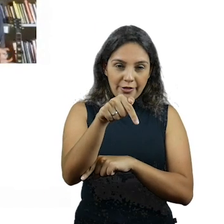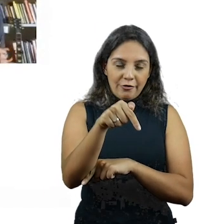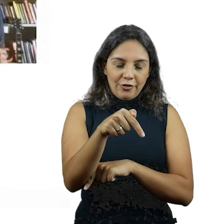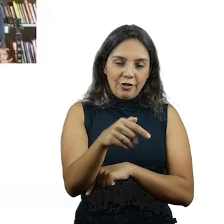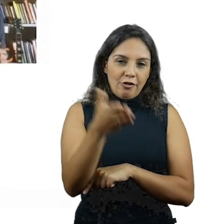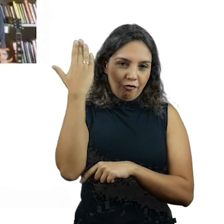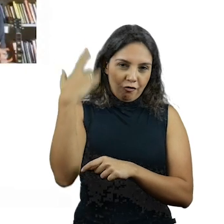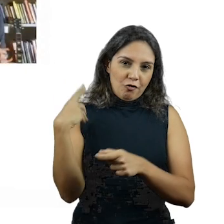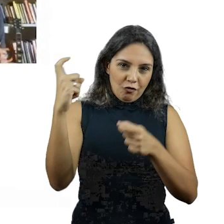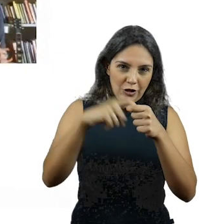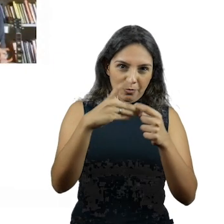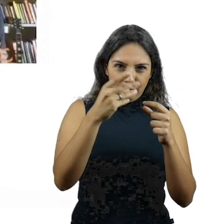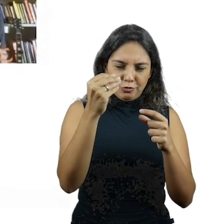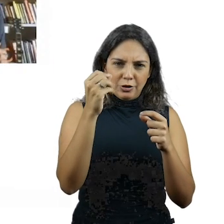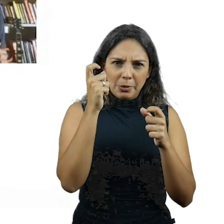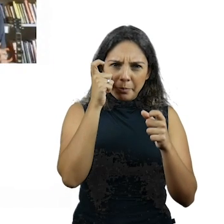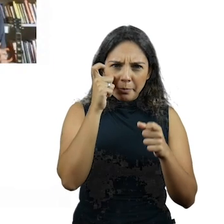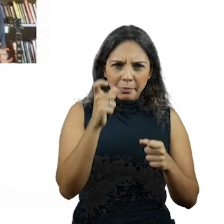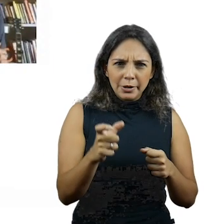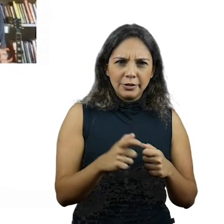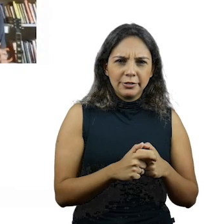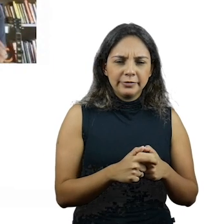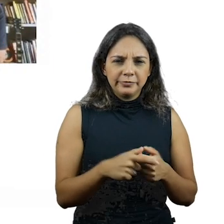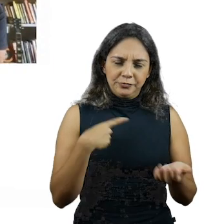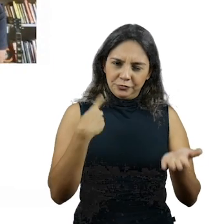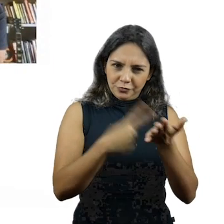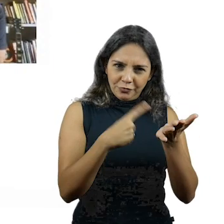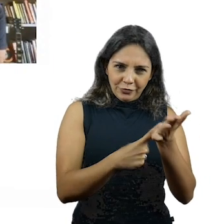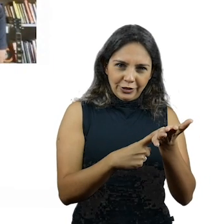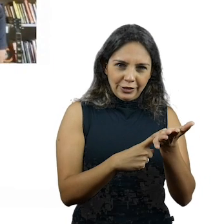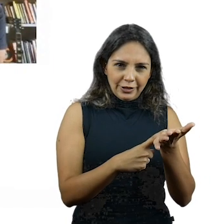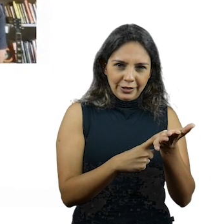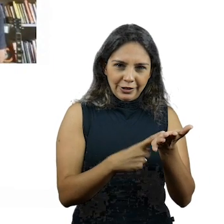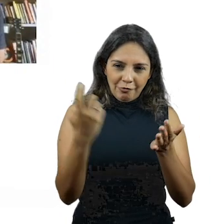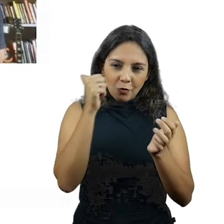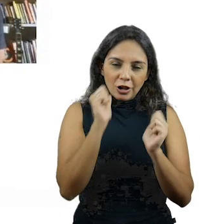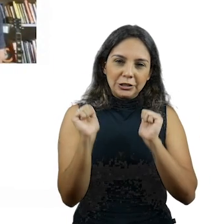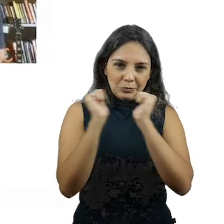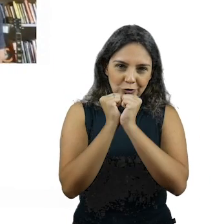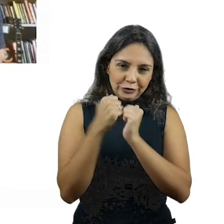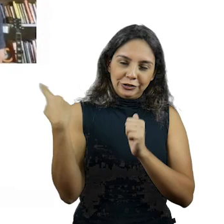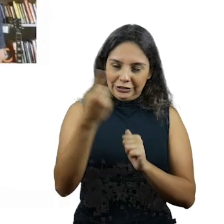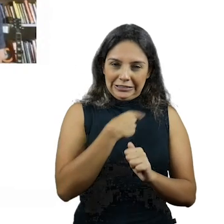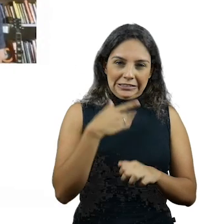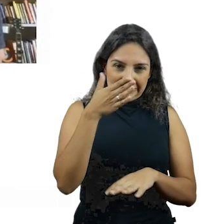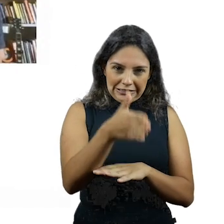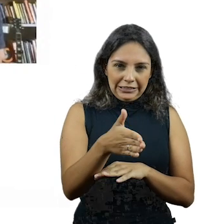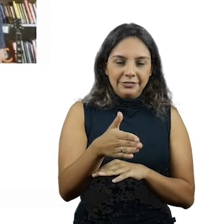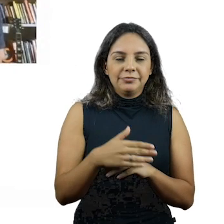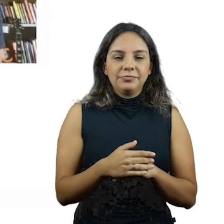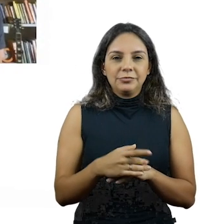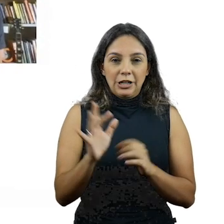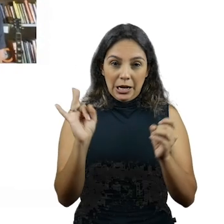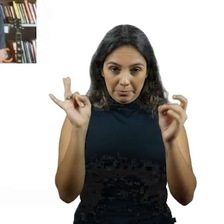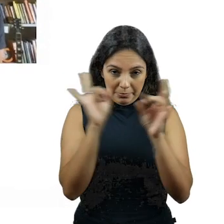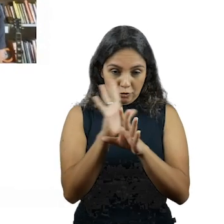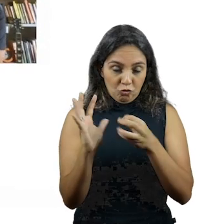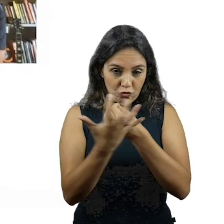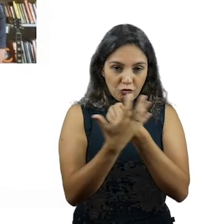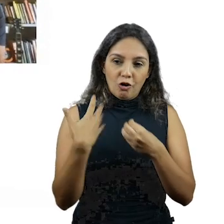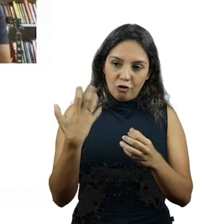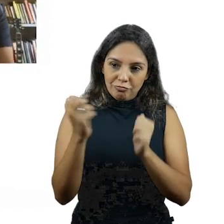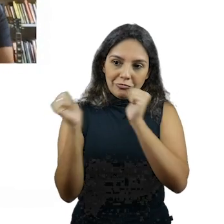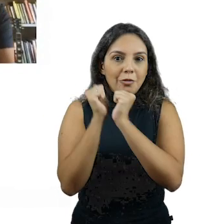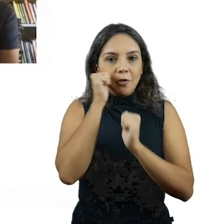porque quando eu voltei, fiquei tão impressionado. E eu combinei que eu queria levar ela lá de novo e a gente, quando passar essa pandemia, tem que ir para